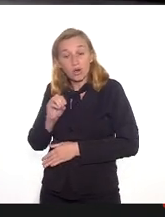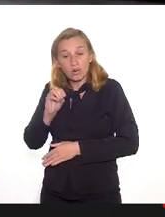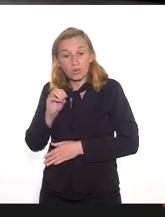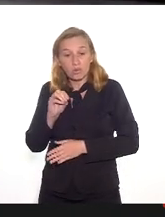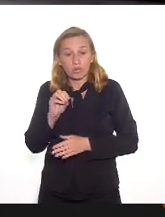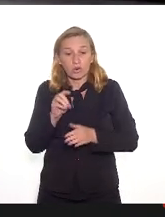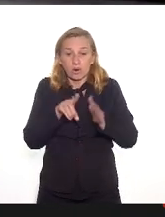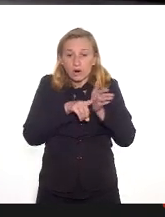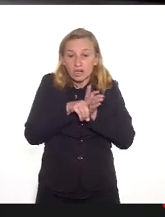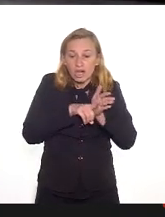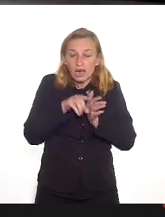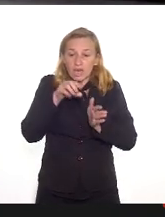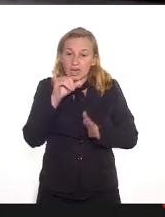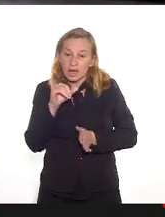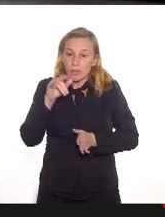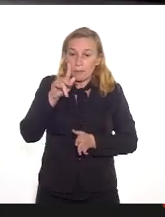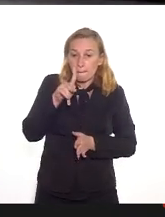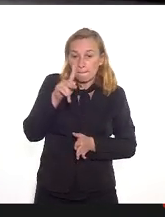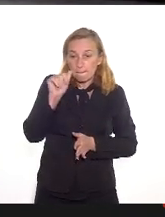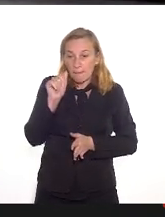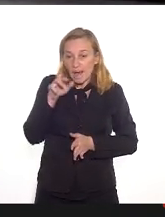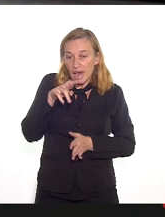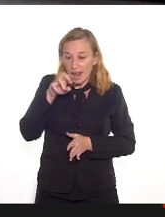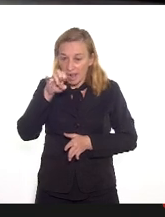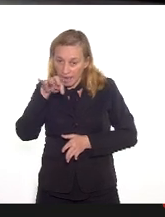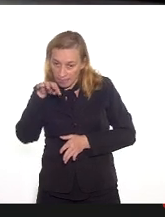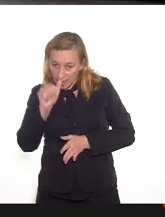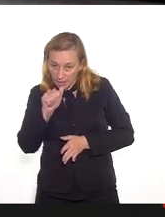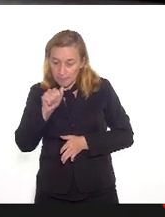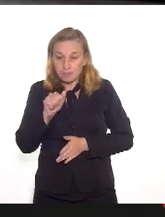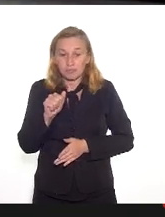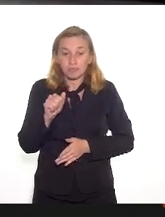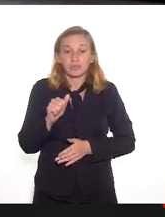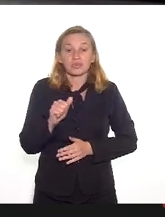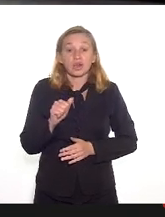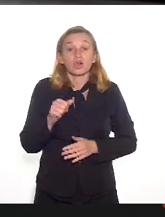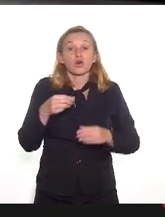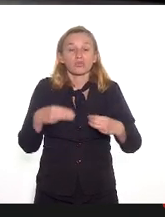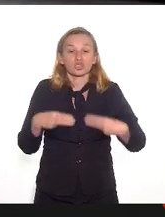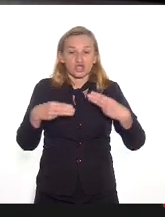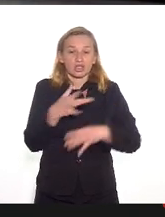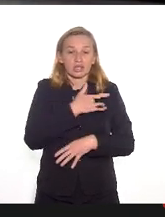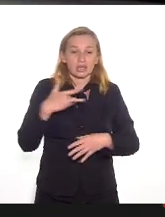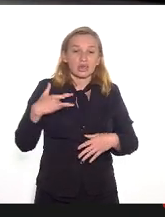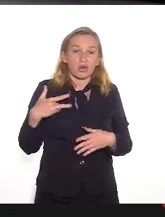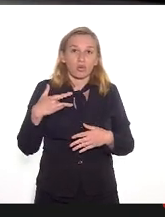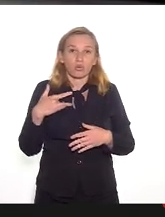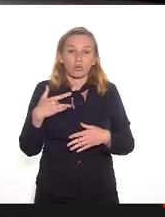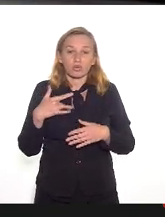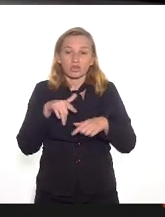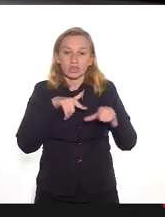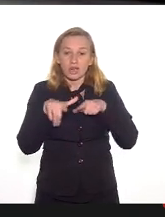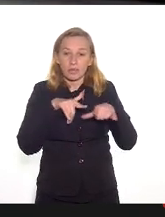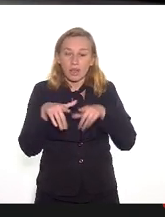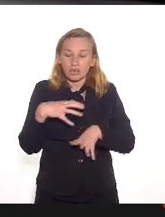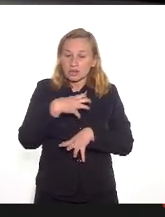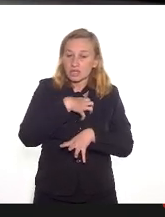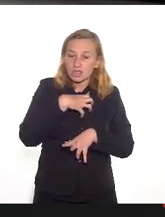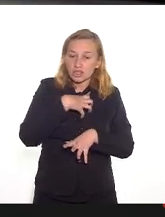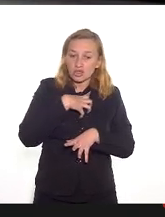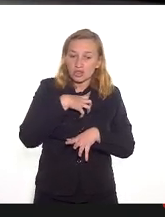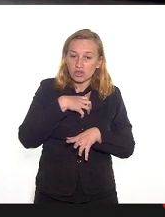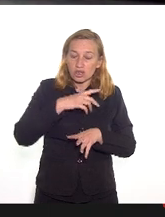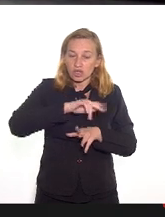à heparina, que é uma substância tratada para metástase. Então, o Ministério da Saúde avaliou vários trabalhos no sentido através de